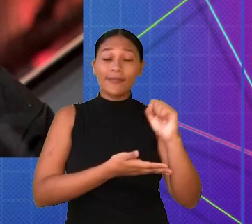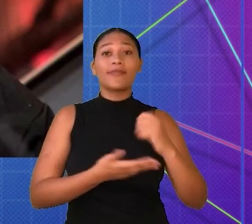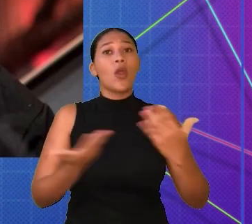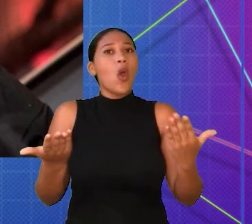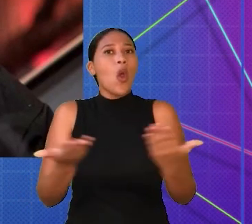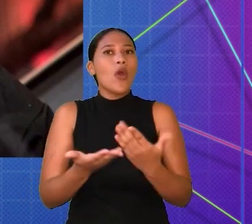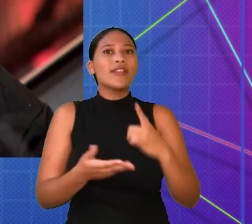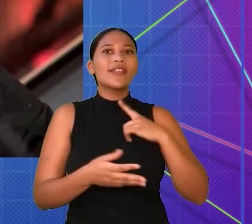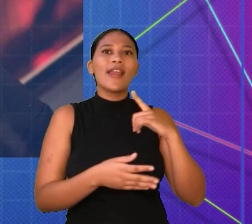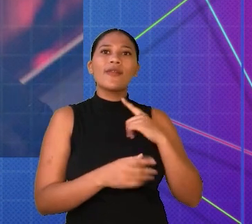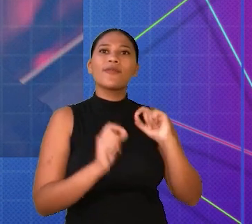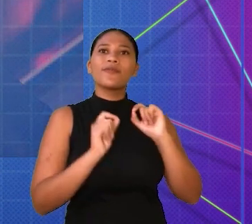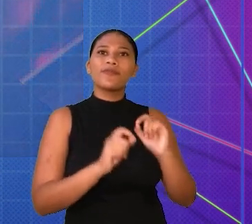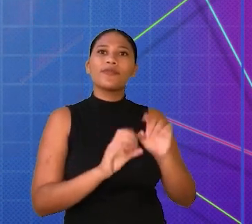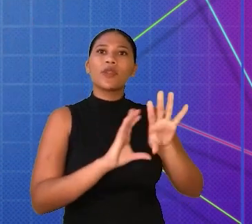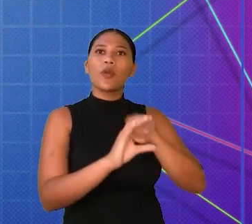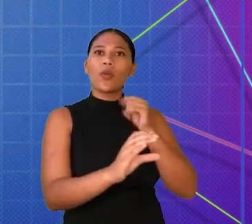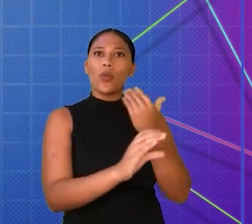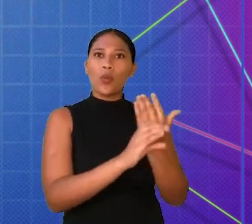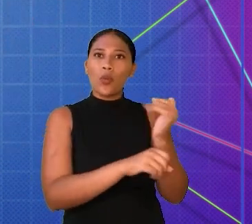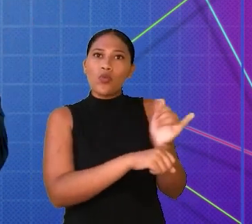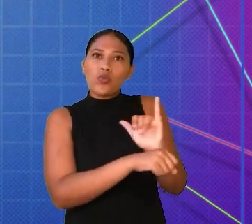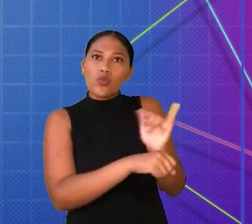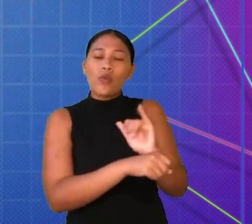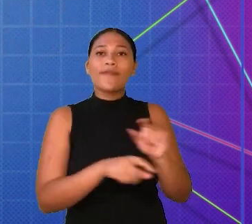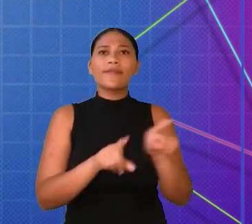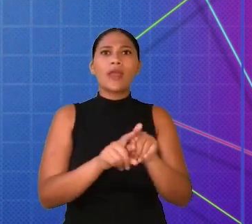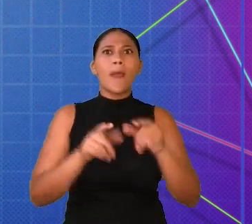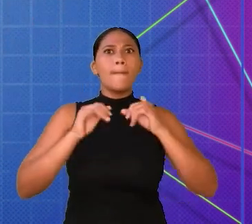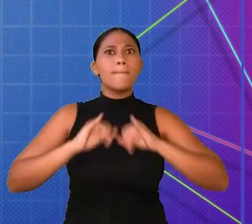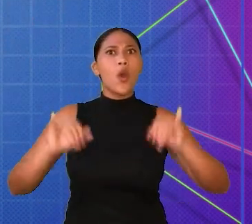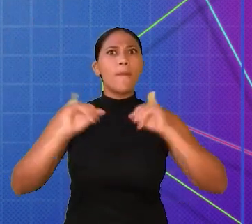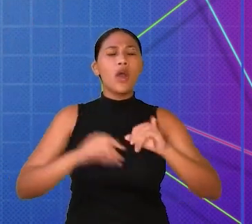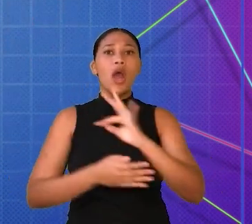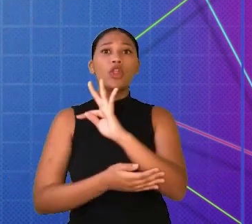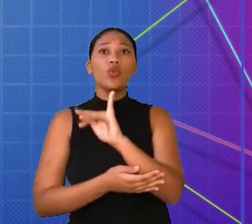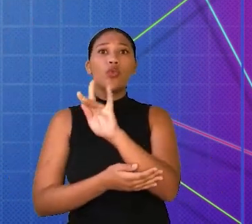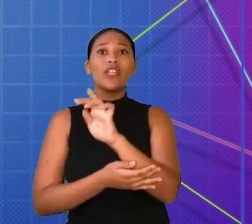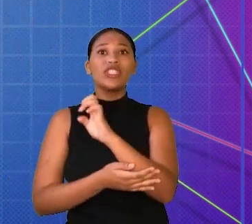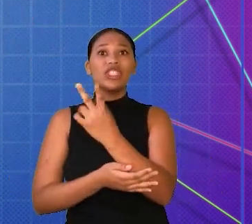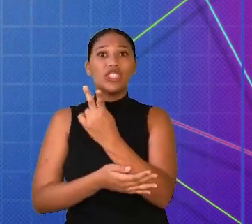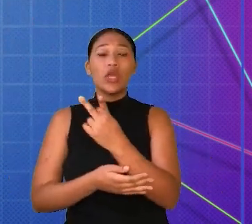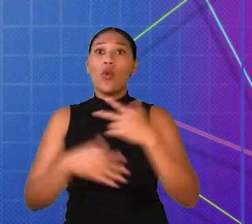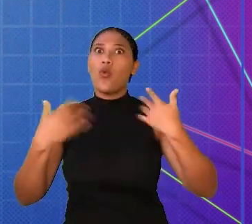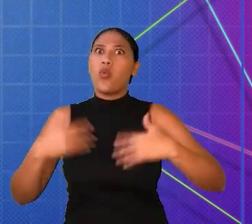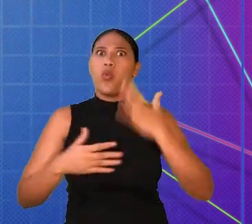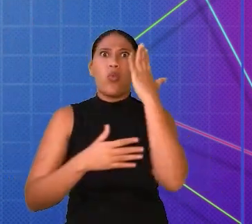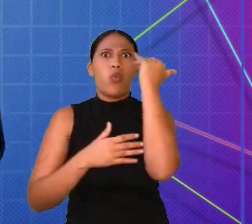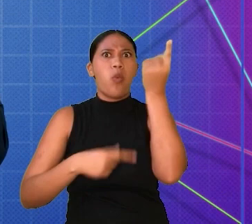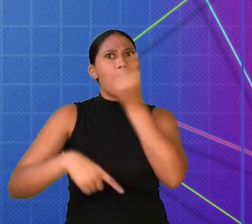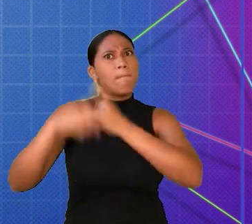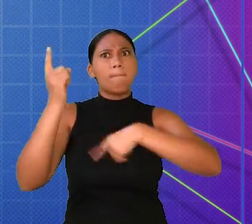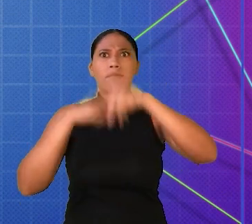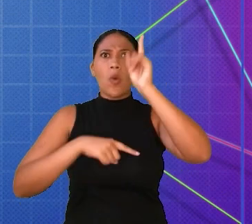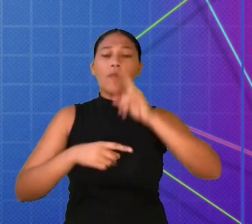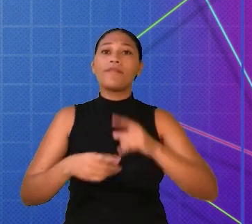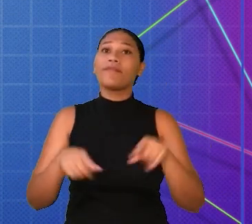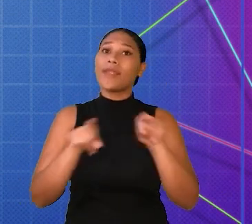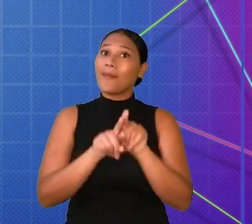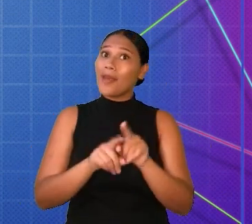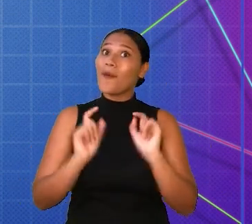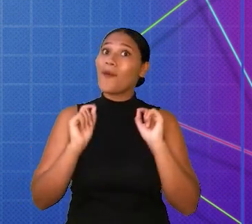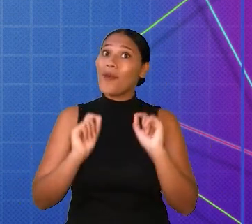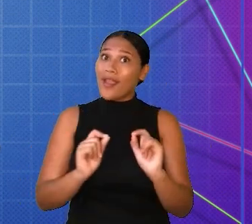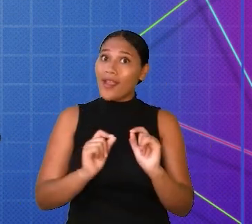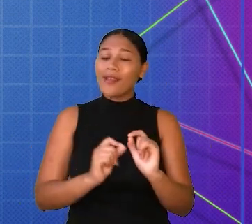jogador profissional de Counter-Strike, e hoje em dia tem um canal gigantesco no YouTube e as suas transmissões da Twitch sempre batem recordes